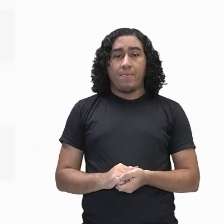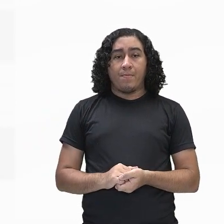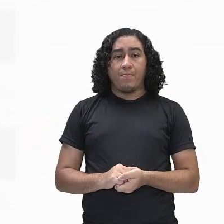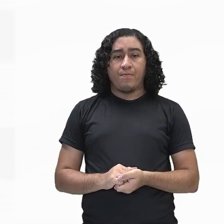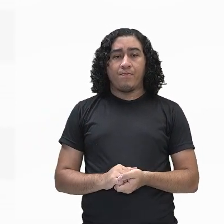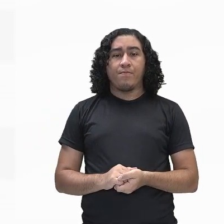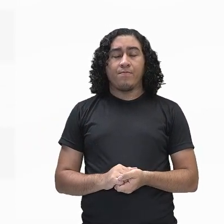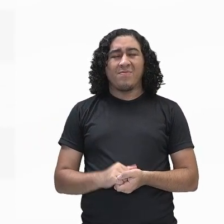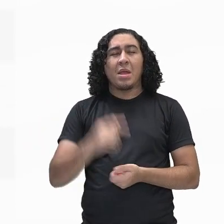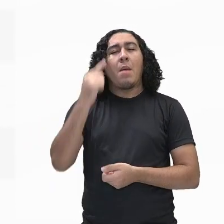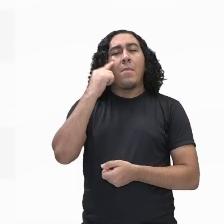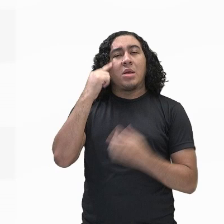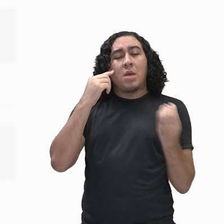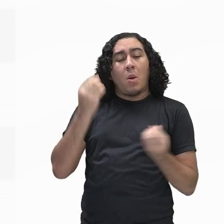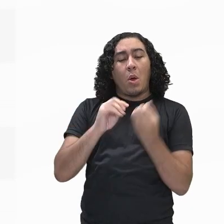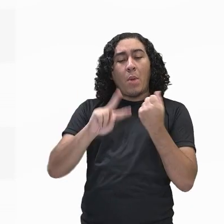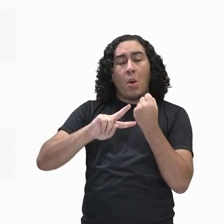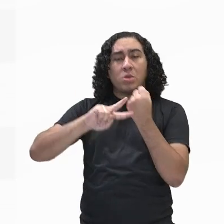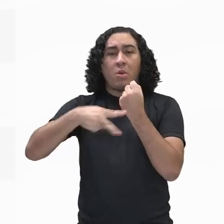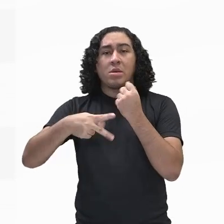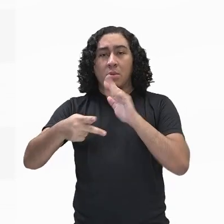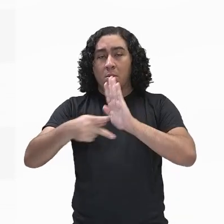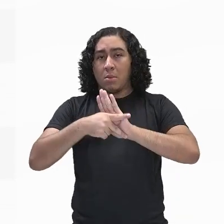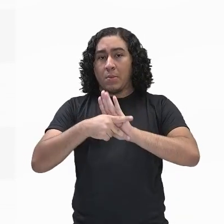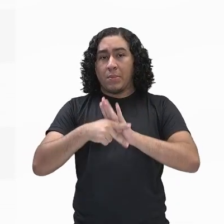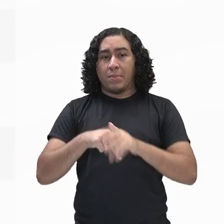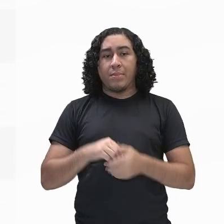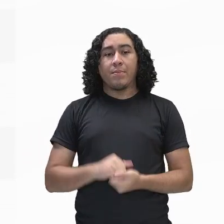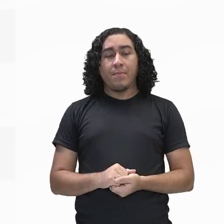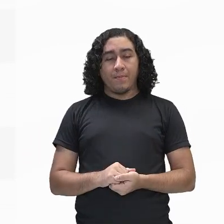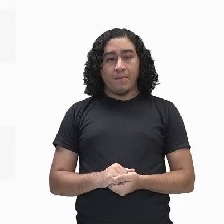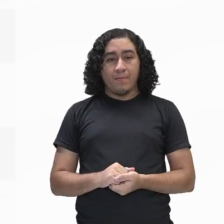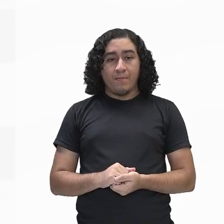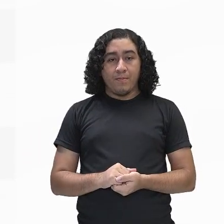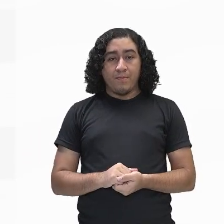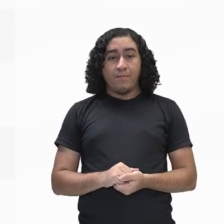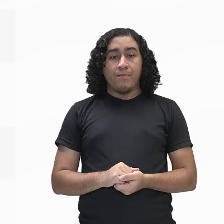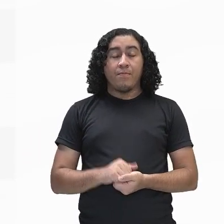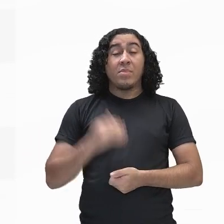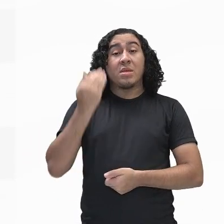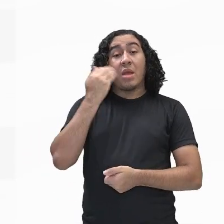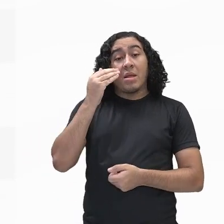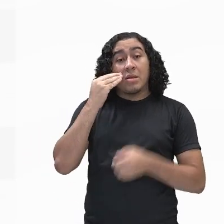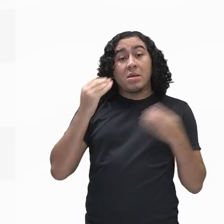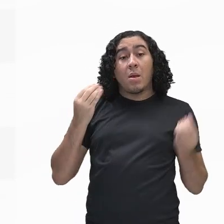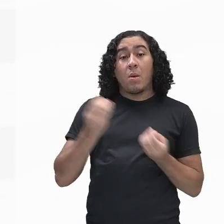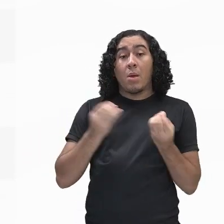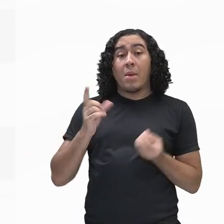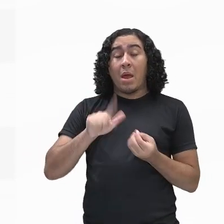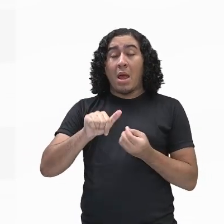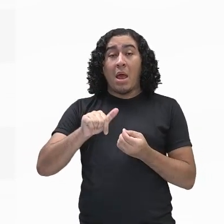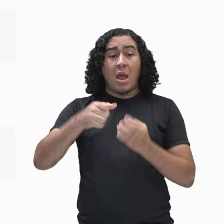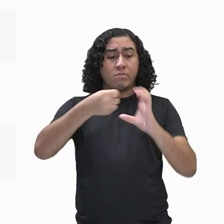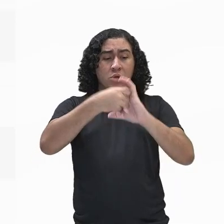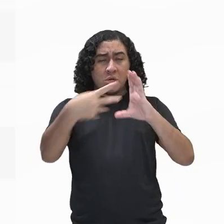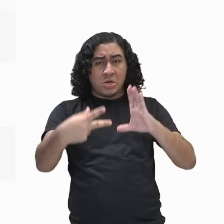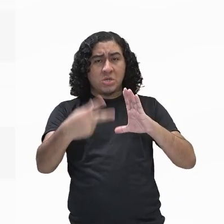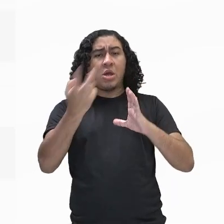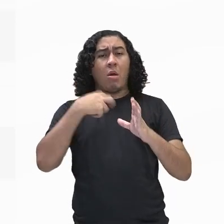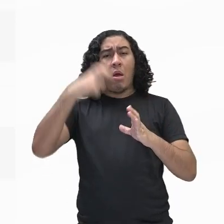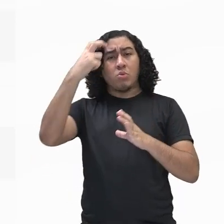Falando desses impactos na comunidade, né? Mais especificamente, é compreender esses elementos, né? A